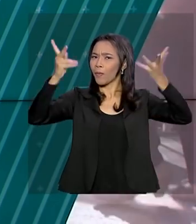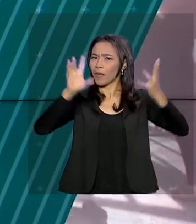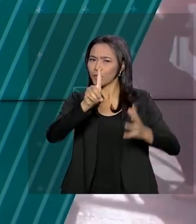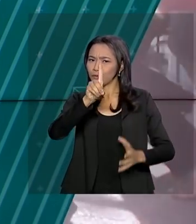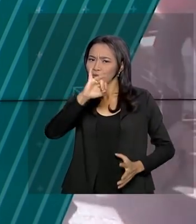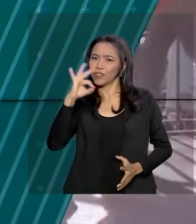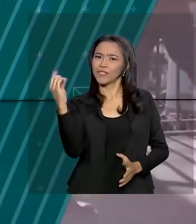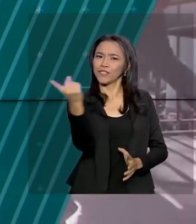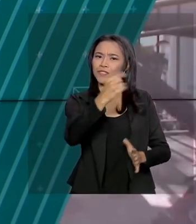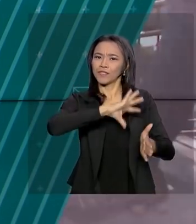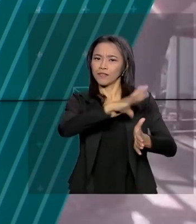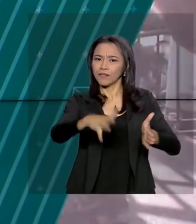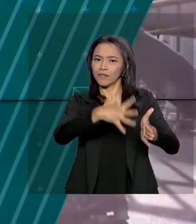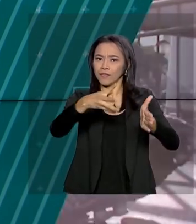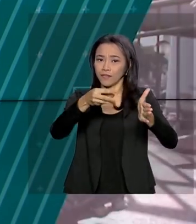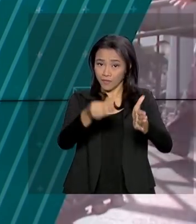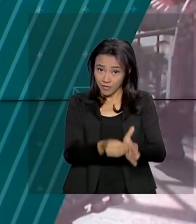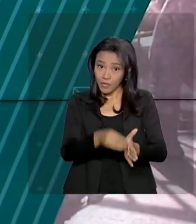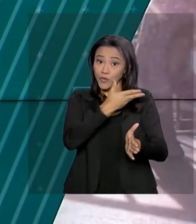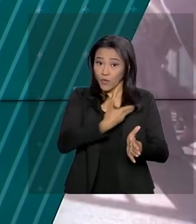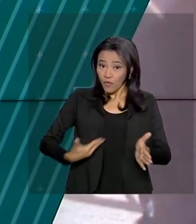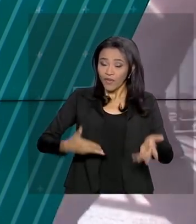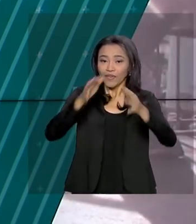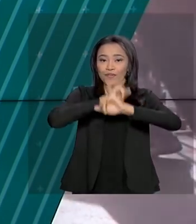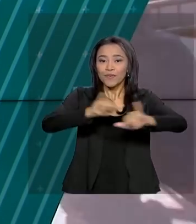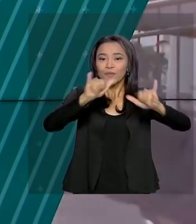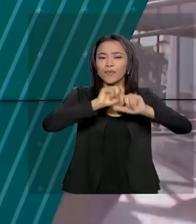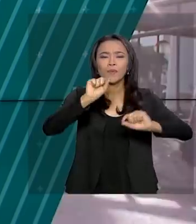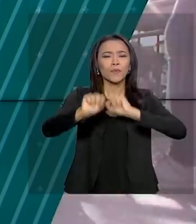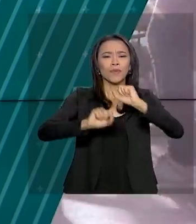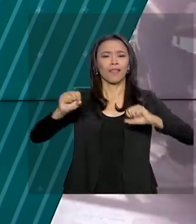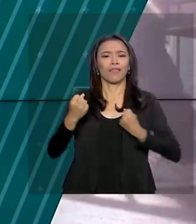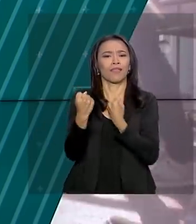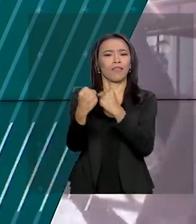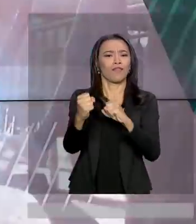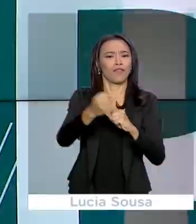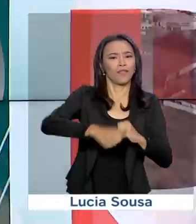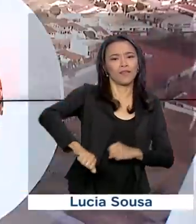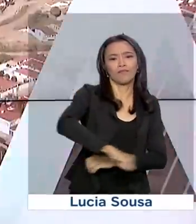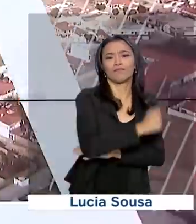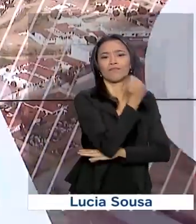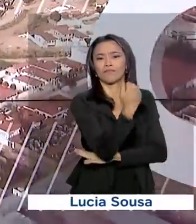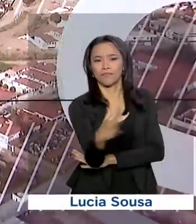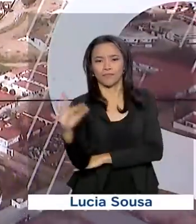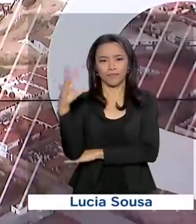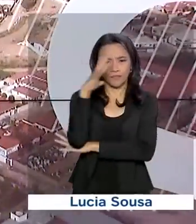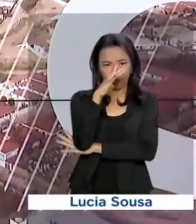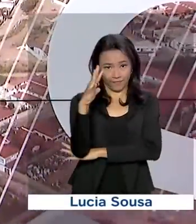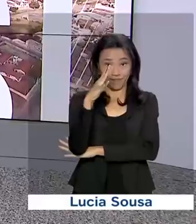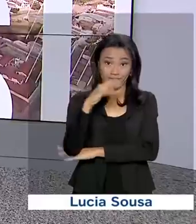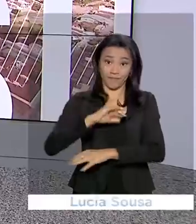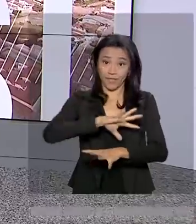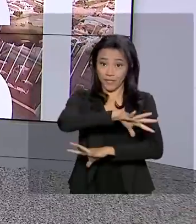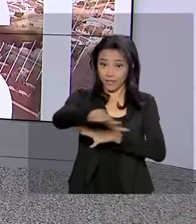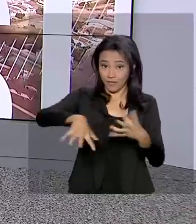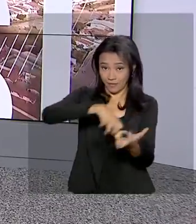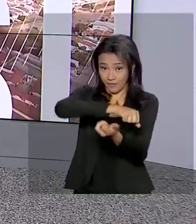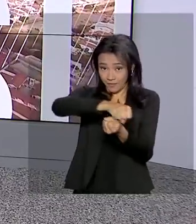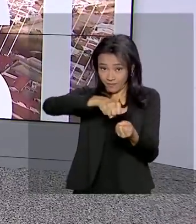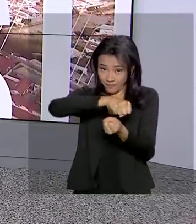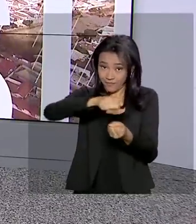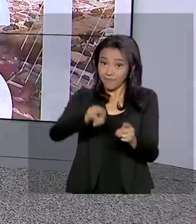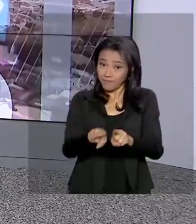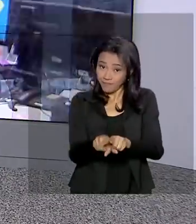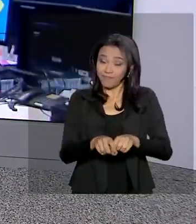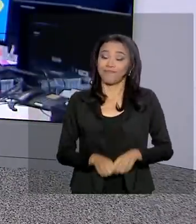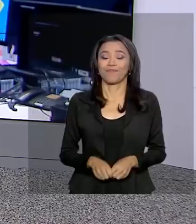Amazônia e o governo lança campanha em defesa das nossas florestas e da sustentabilidade ambiental. Vamos então a São